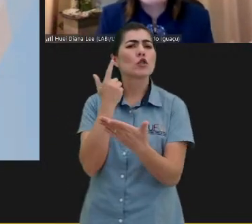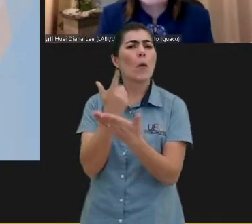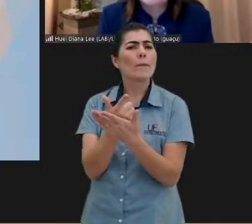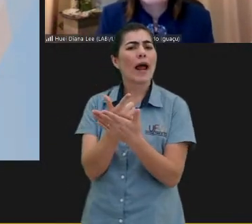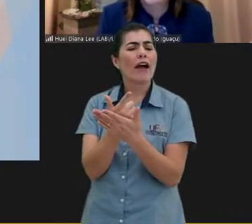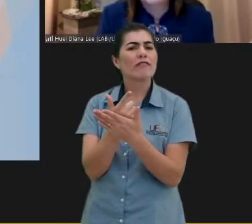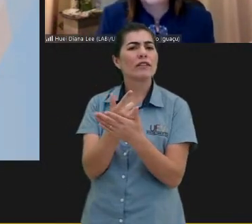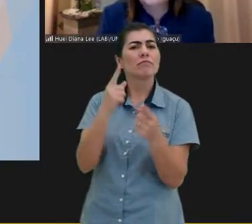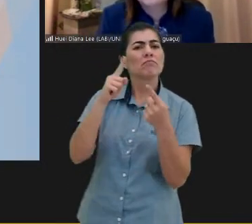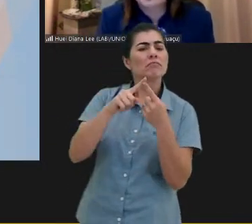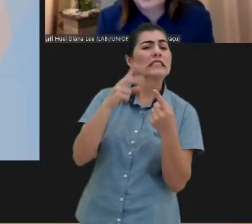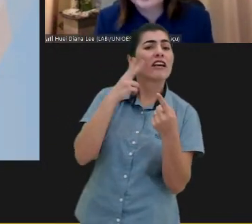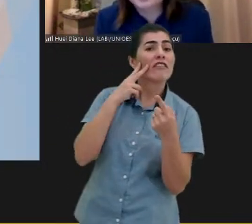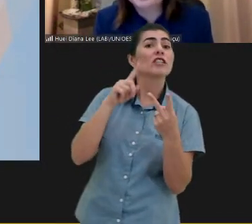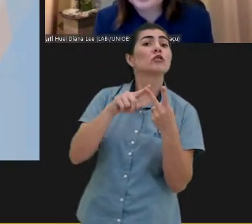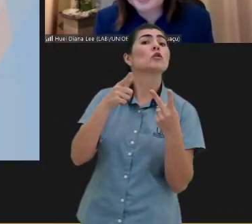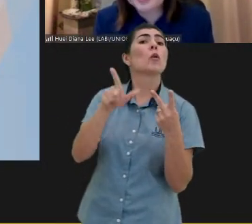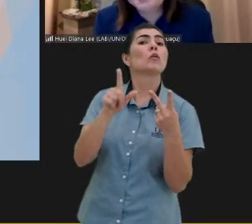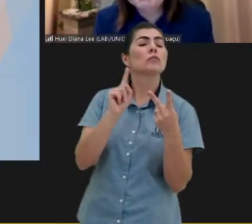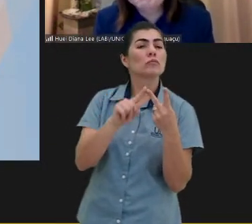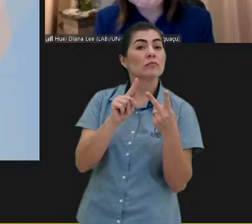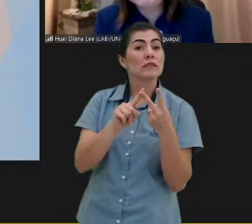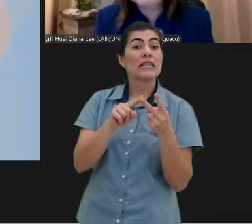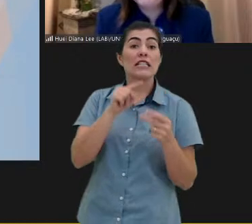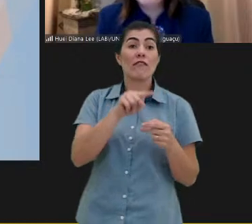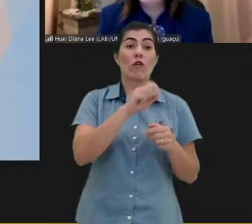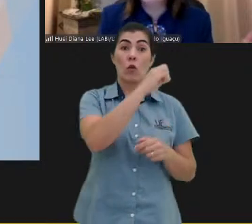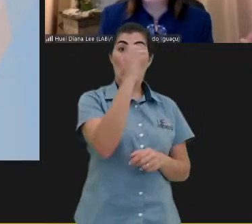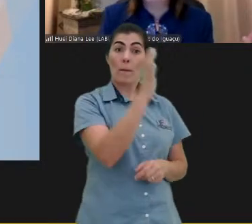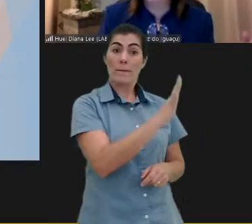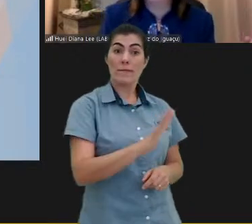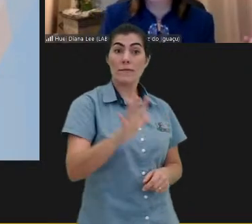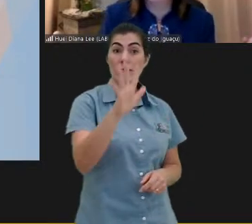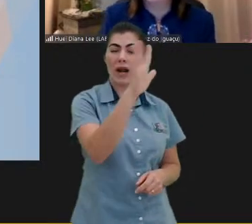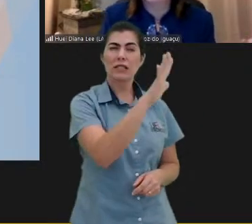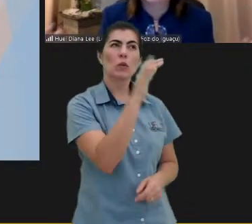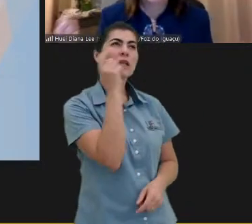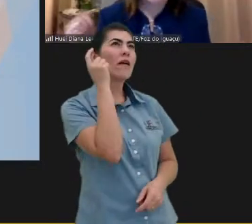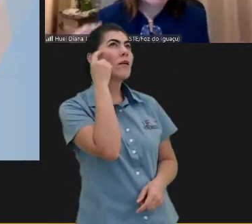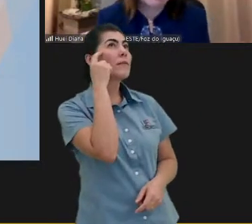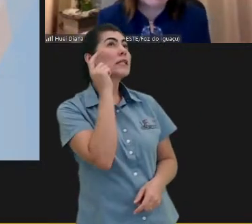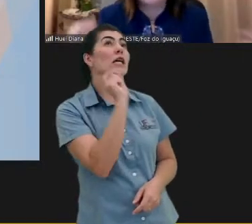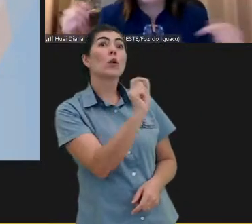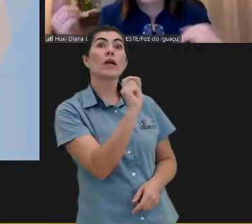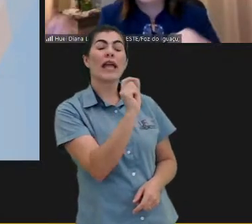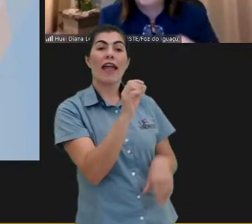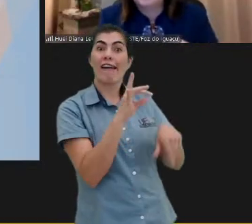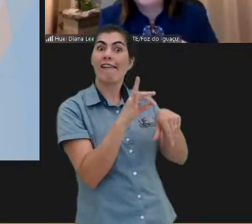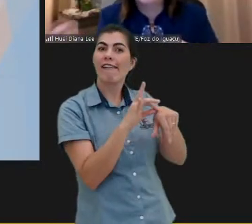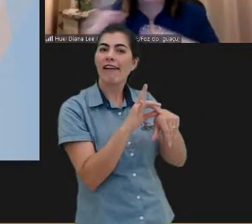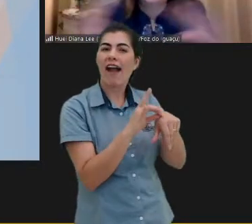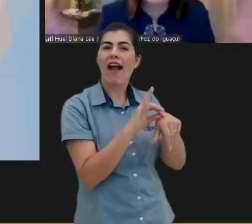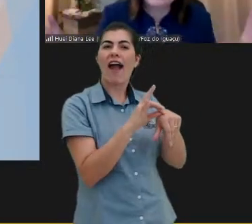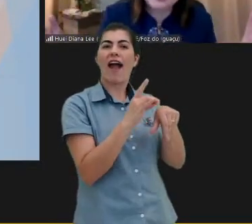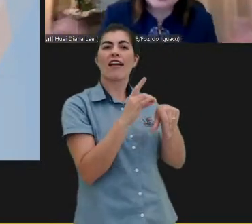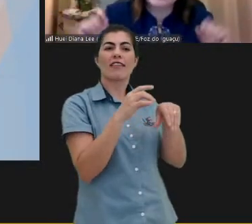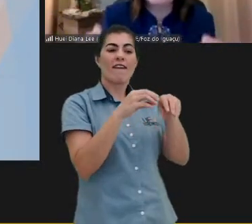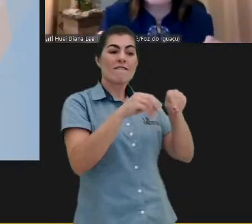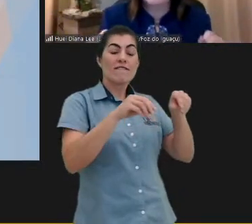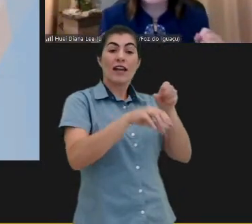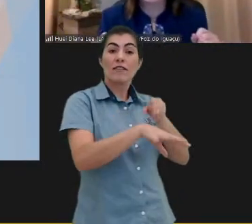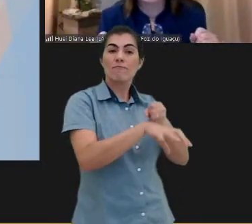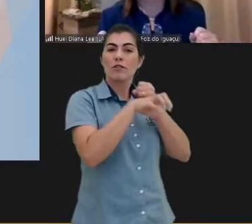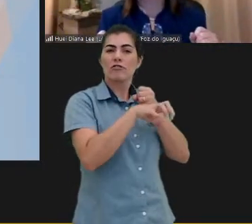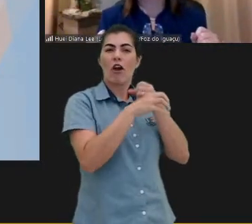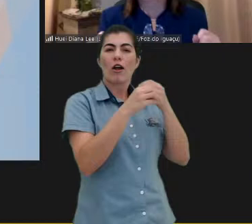cerveja? Bom, se fosse um Walmart no Brasil, a gente estaria pensando em quê? carne, farofa, várias coisas aí para